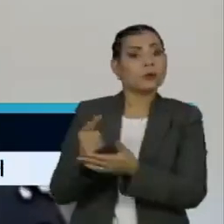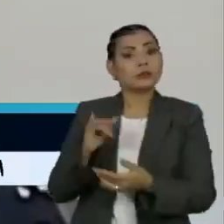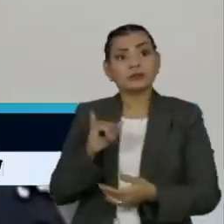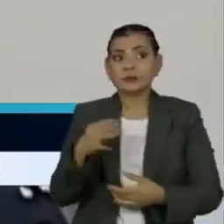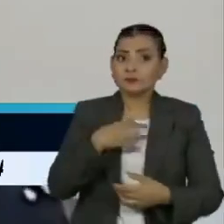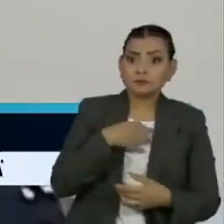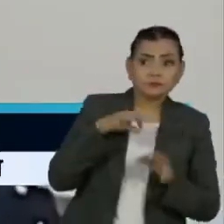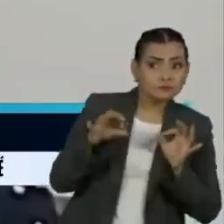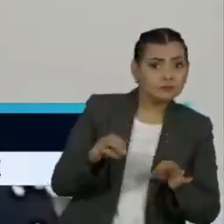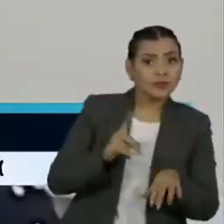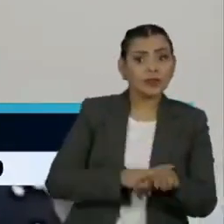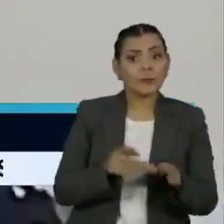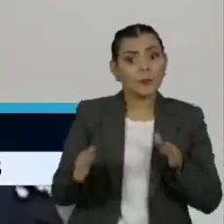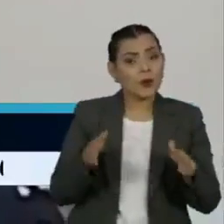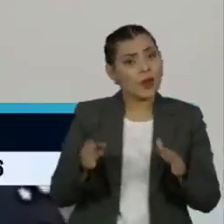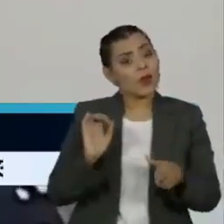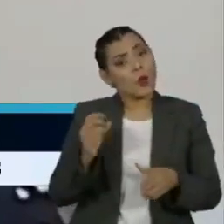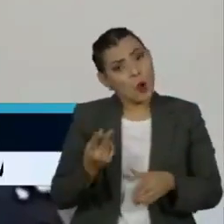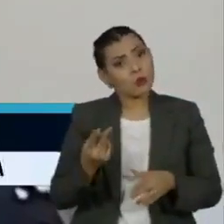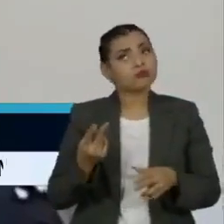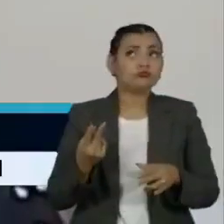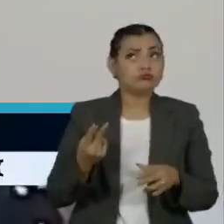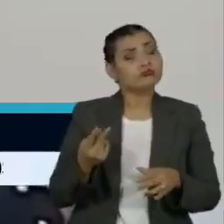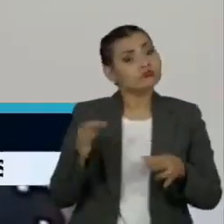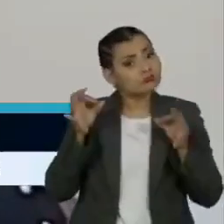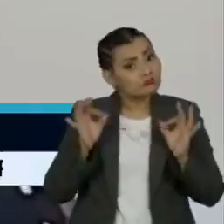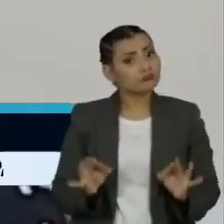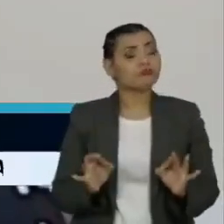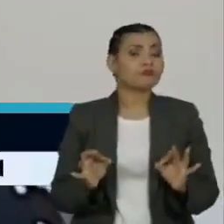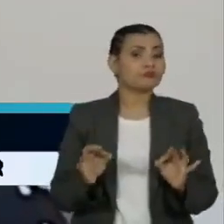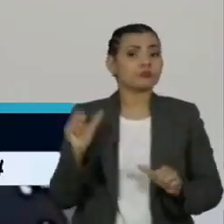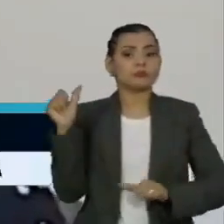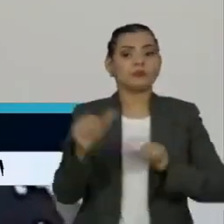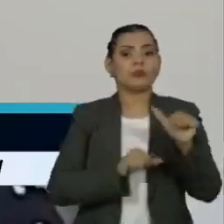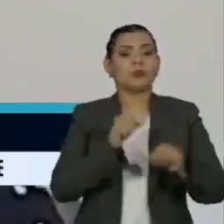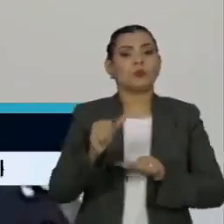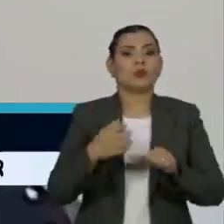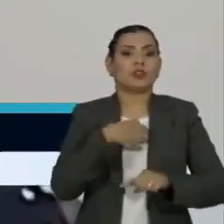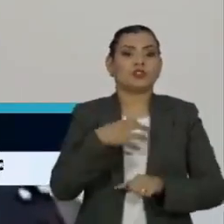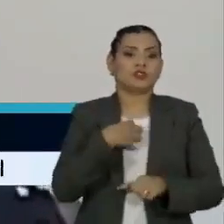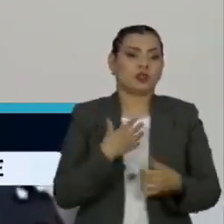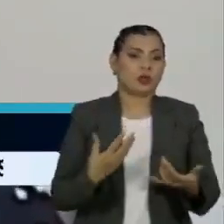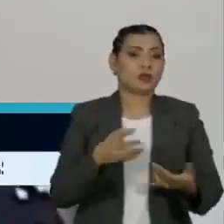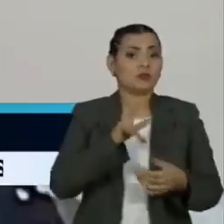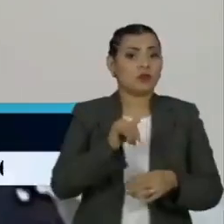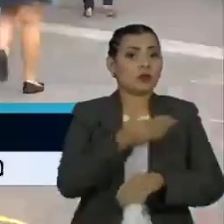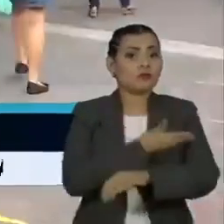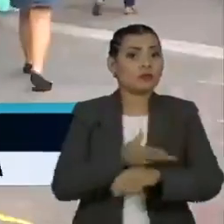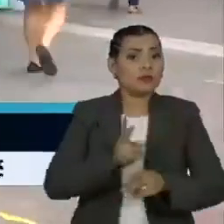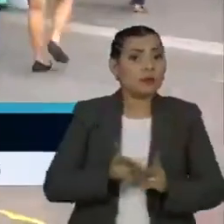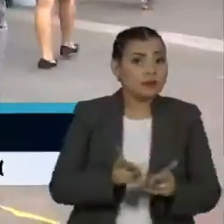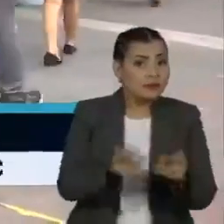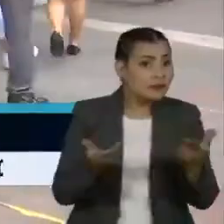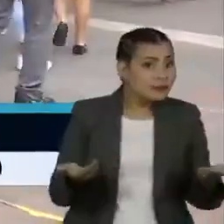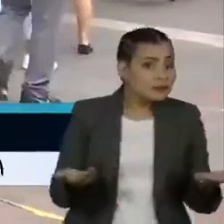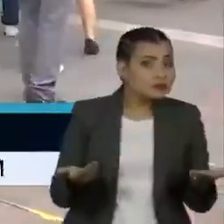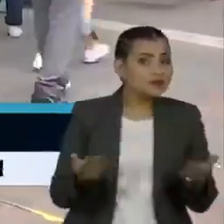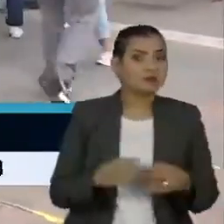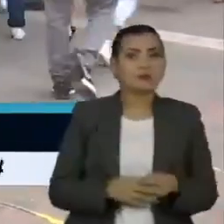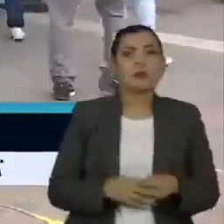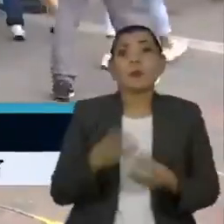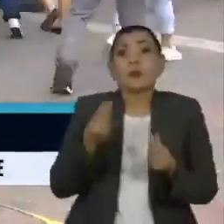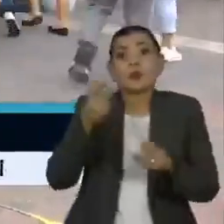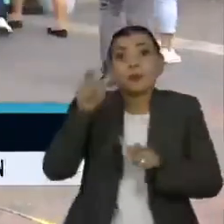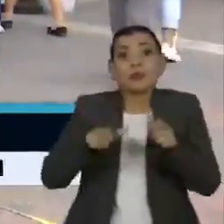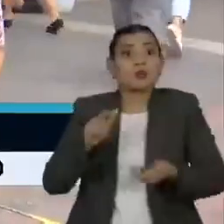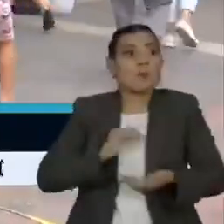vai ser uma coisa temporária ou realmente vai ser uma coisa que vai mudar os hábitos e vai se tornar permanente. E tem muita gente